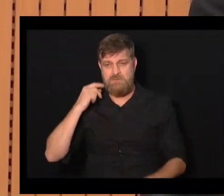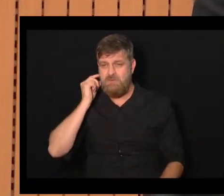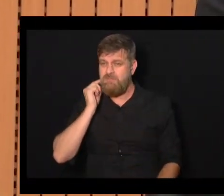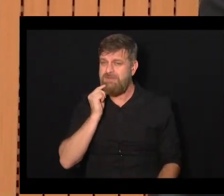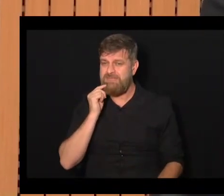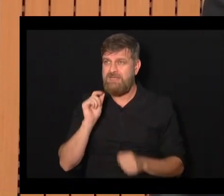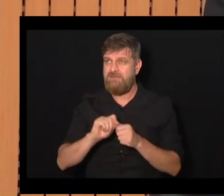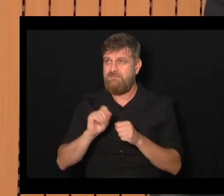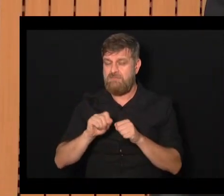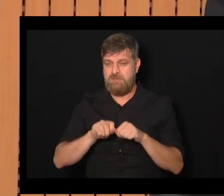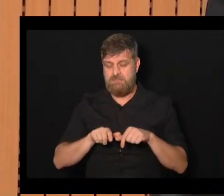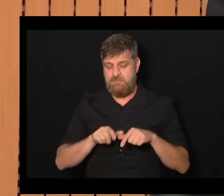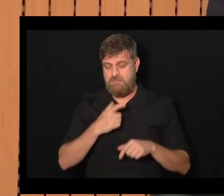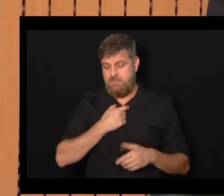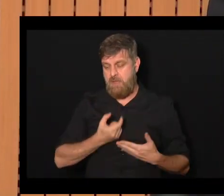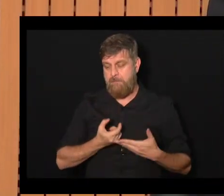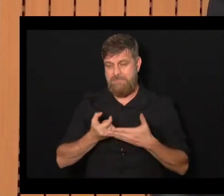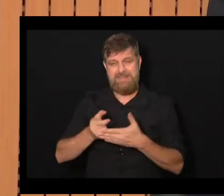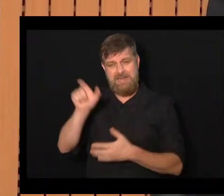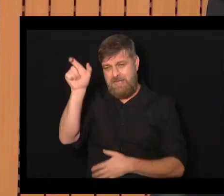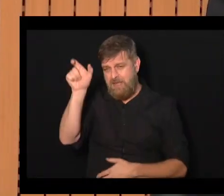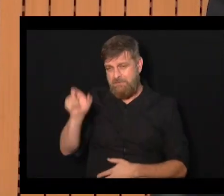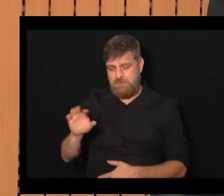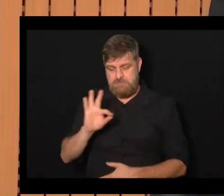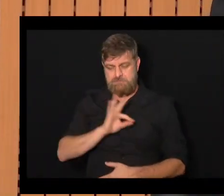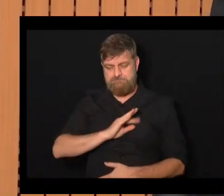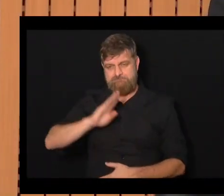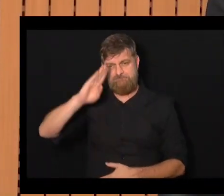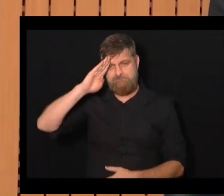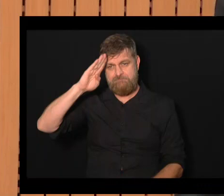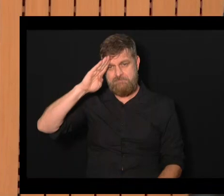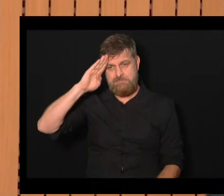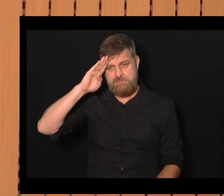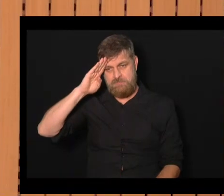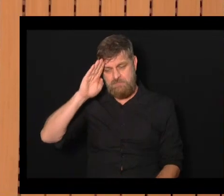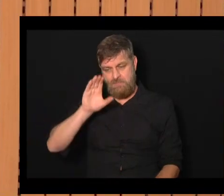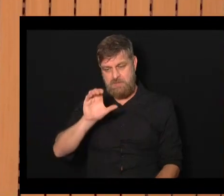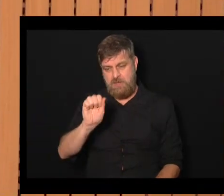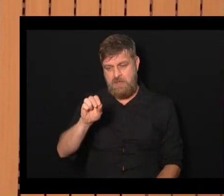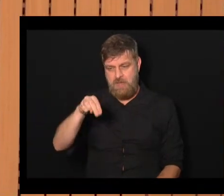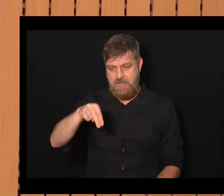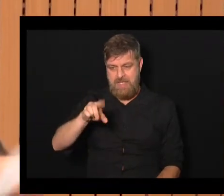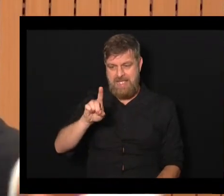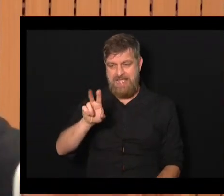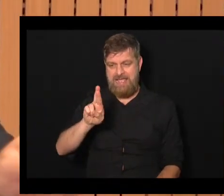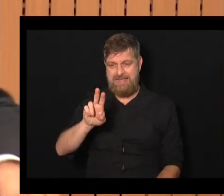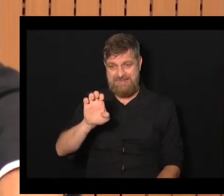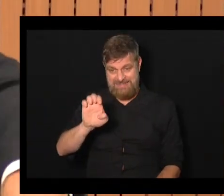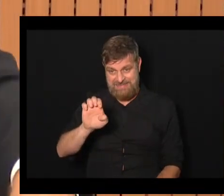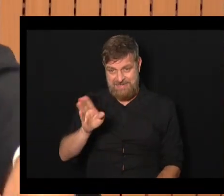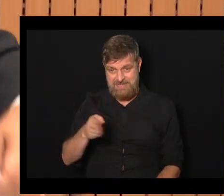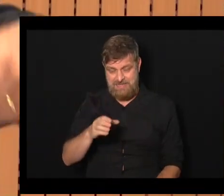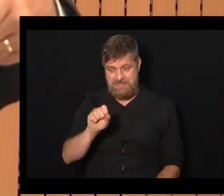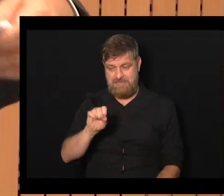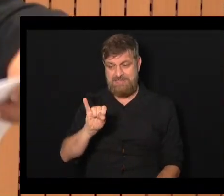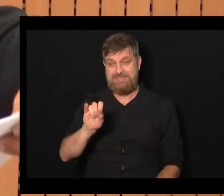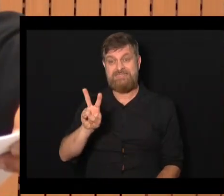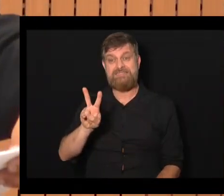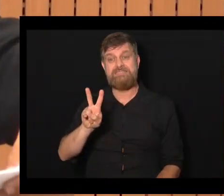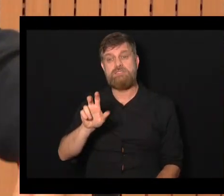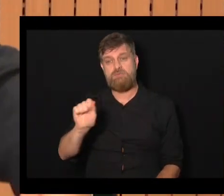que concede medalha exemplo digno, general Nelson Santini Júnior, a André Ferreira da Silva, cabo da Polícia